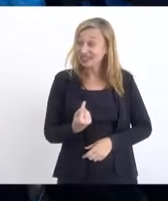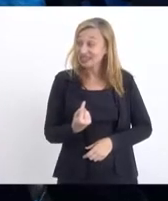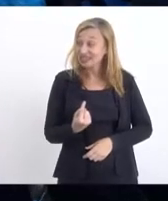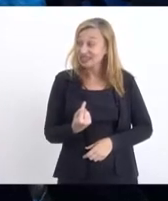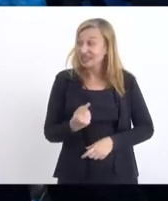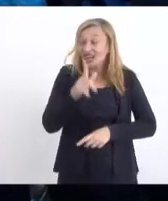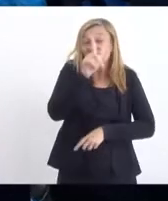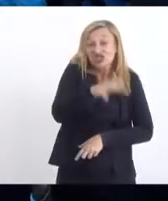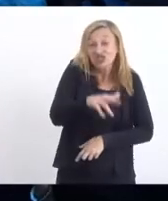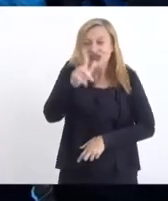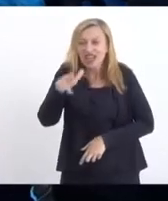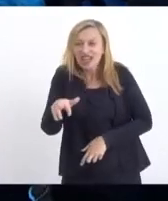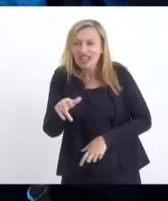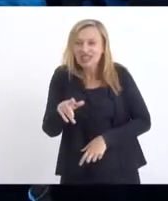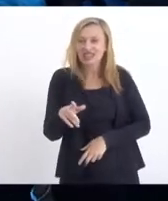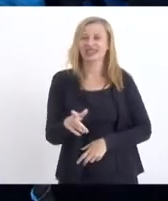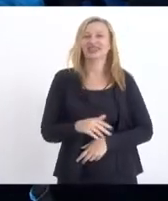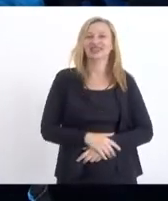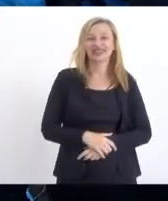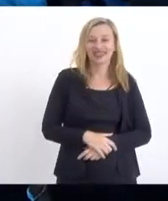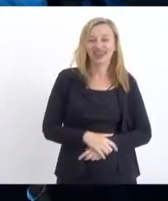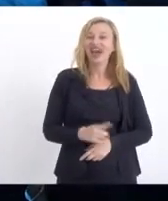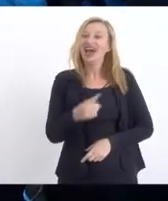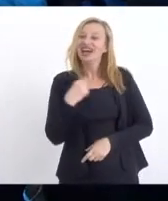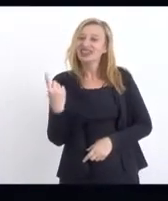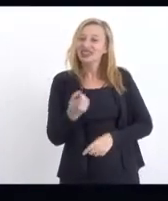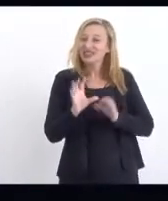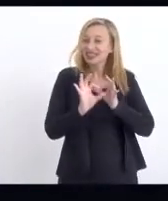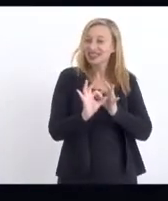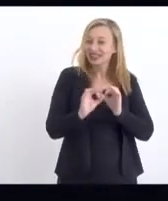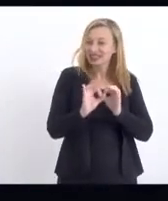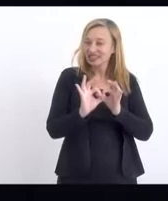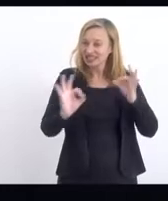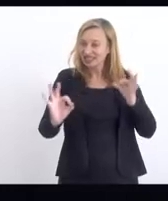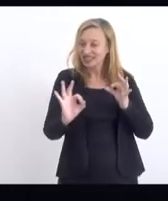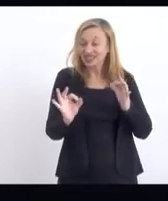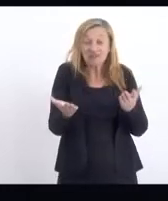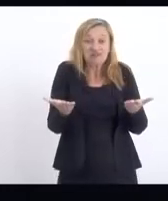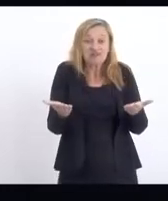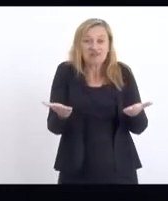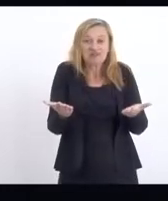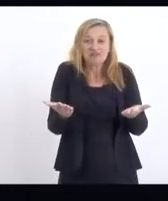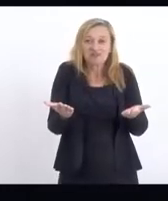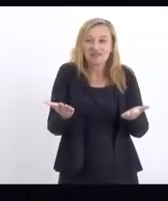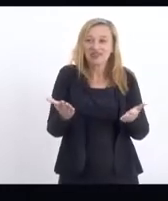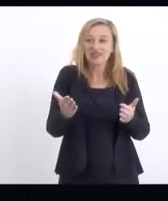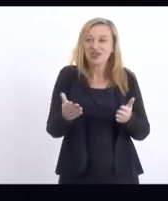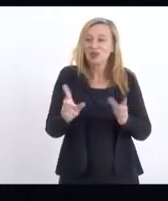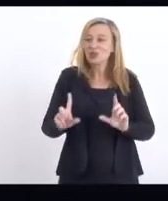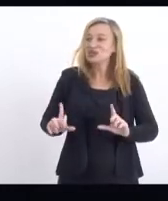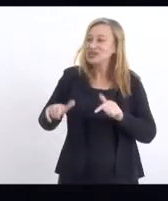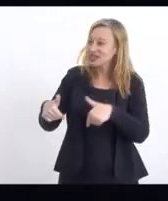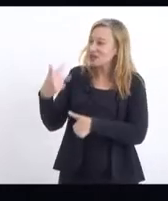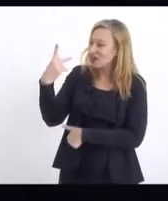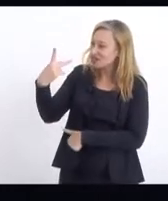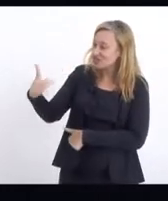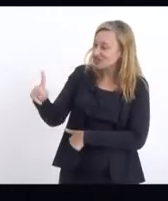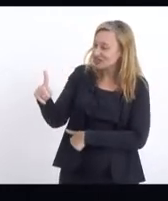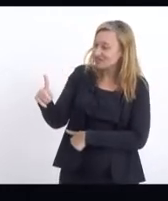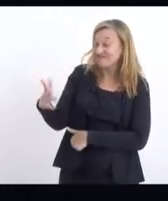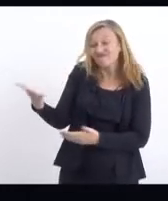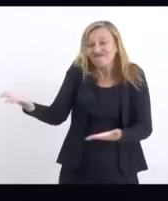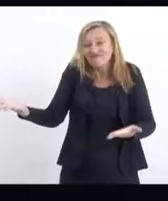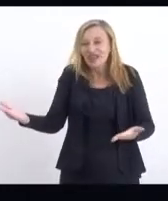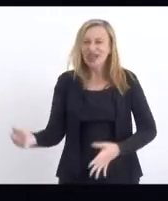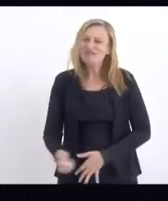A nossa diferença populacional, a nossa distância, cai por terra com a atitude de Vossa Excelência,